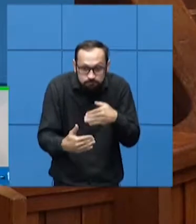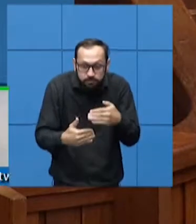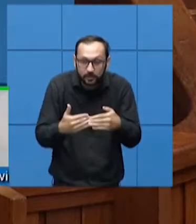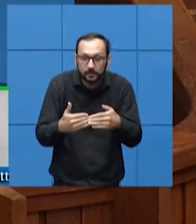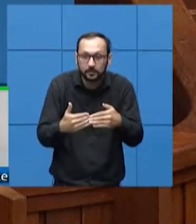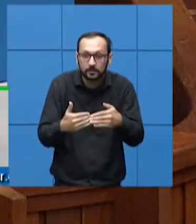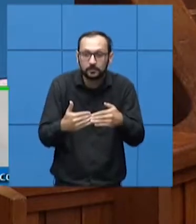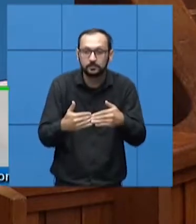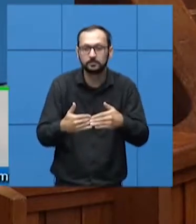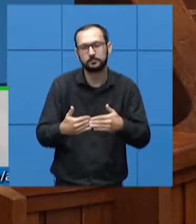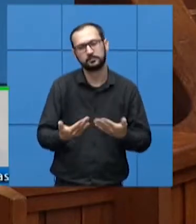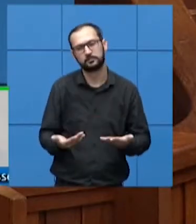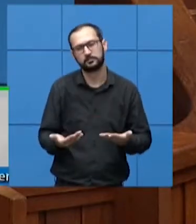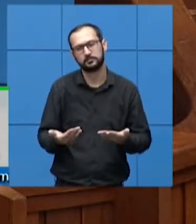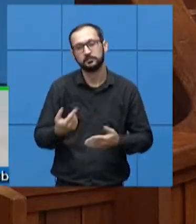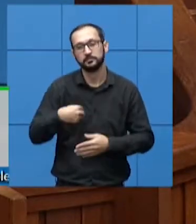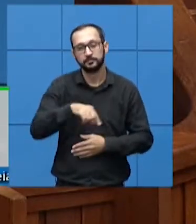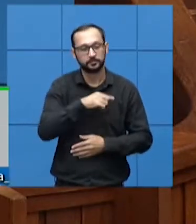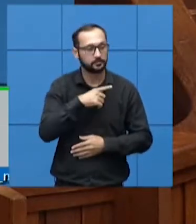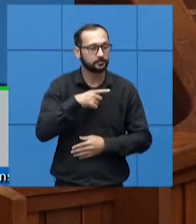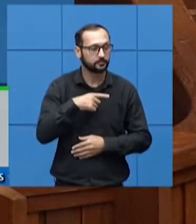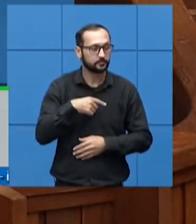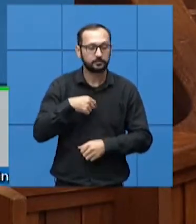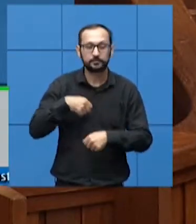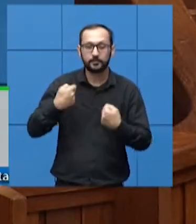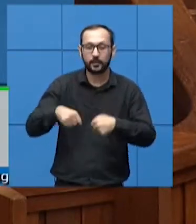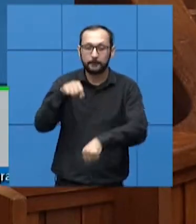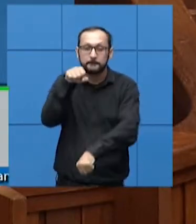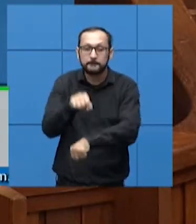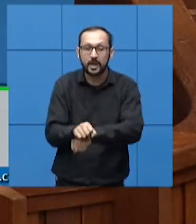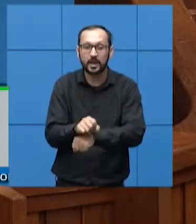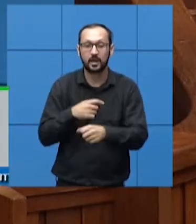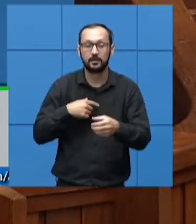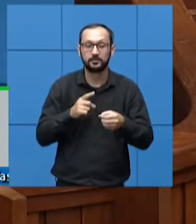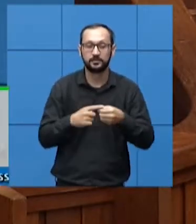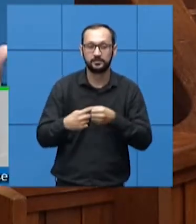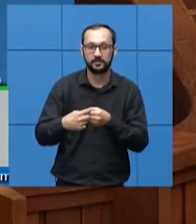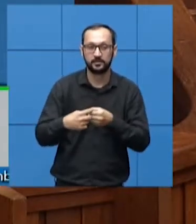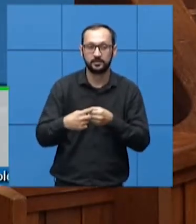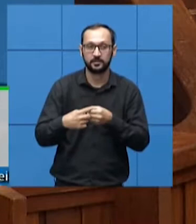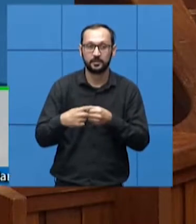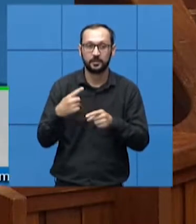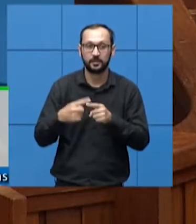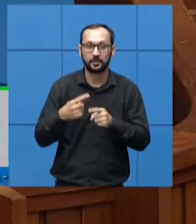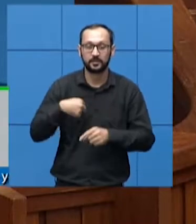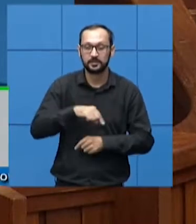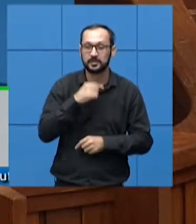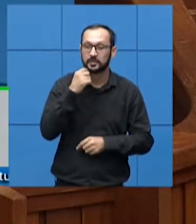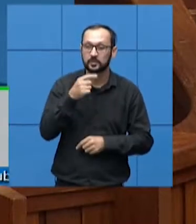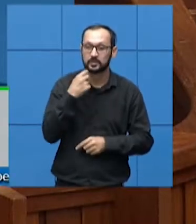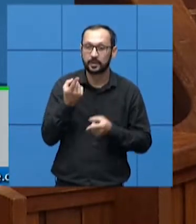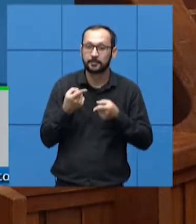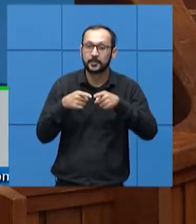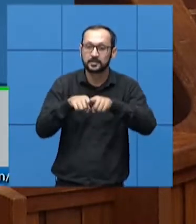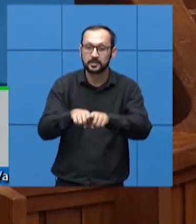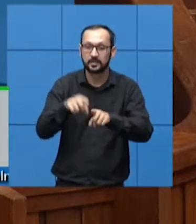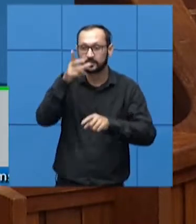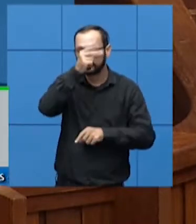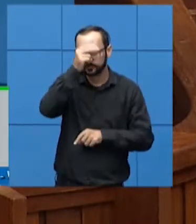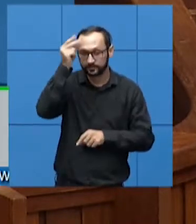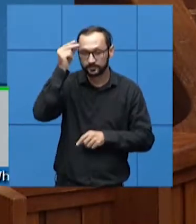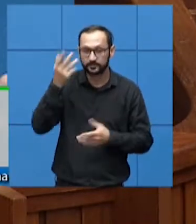nós tivemos que deixar de fazer esse trabalho em muitos municípios, porque nós não conseguimos nem a parceria com os